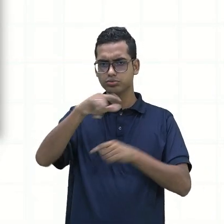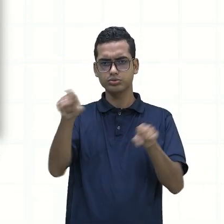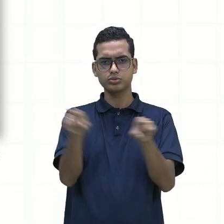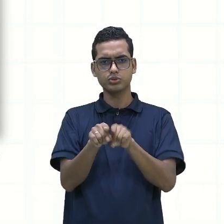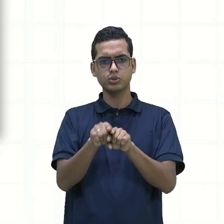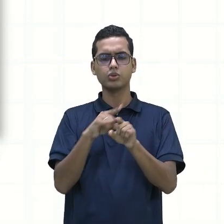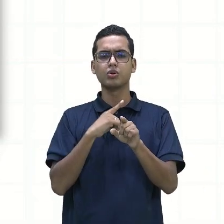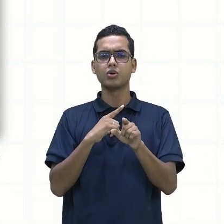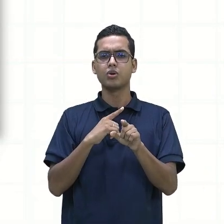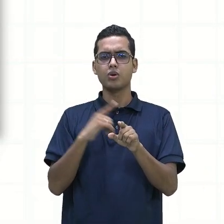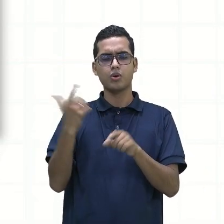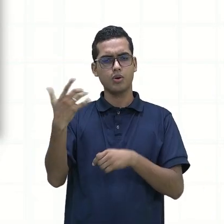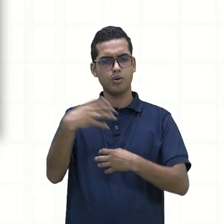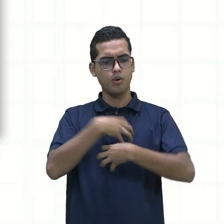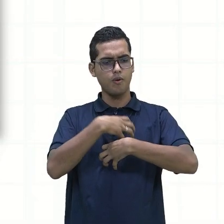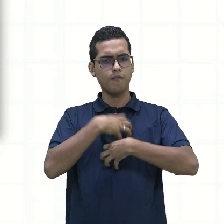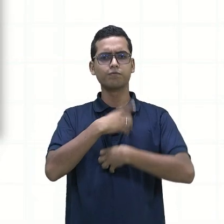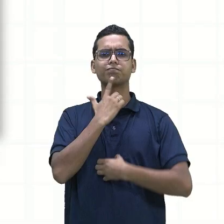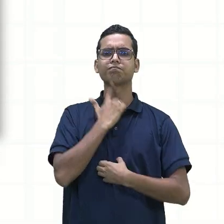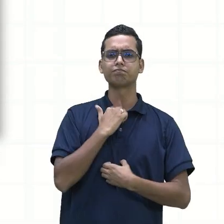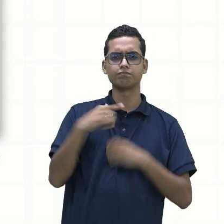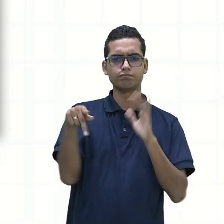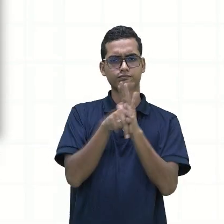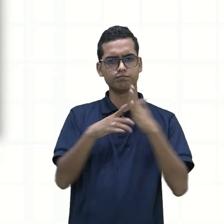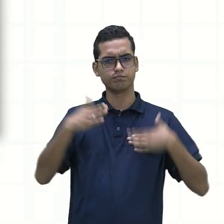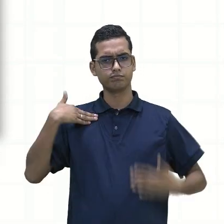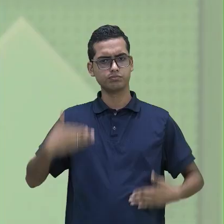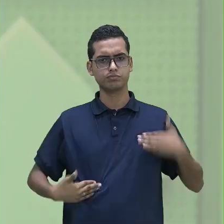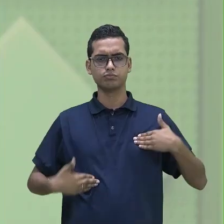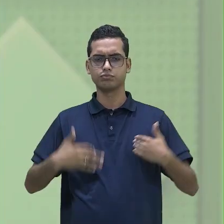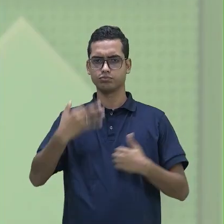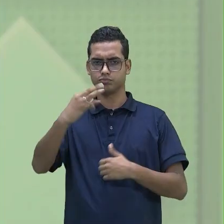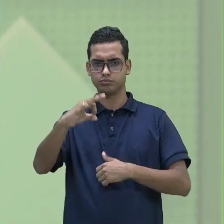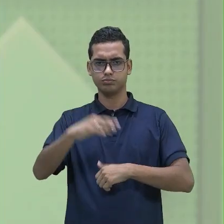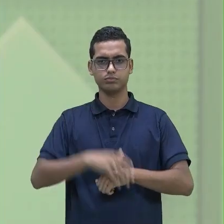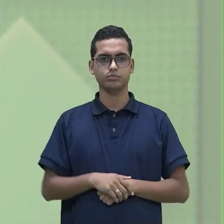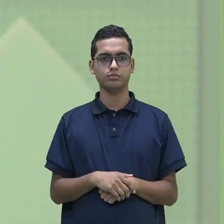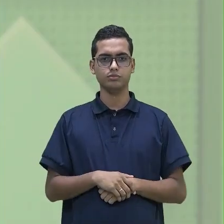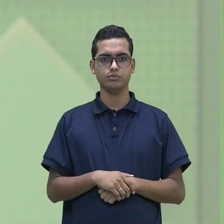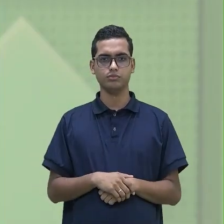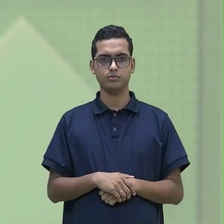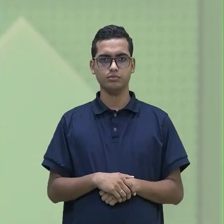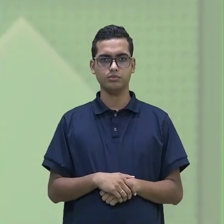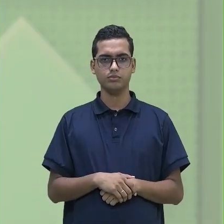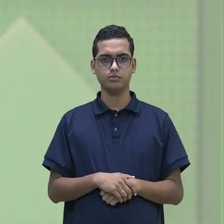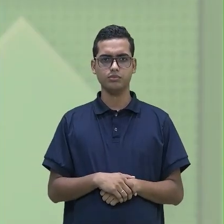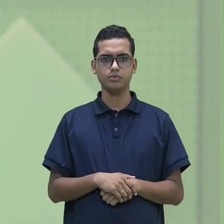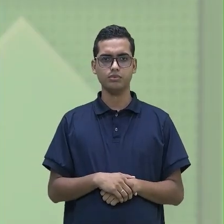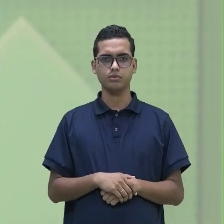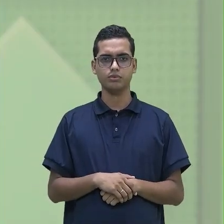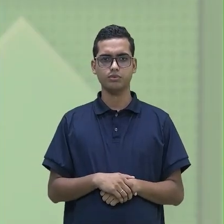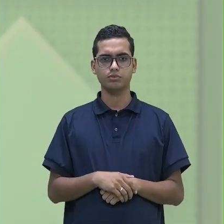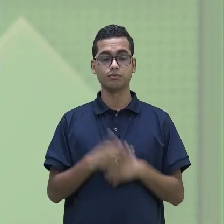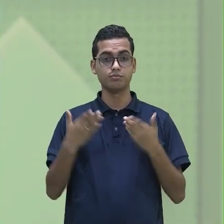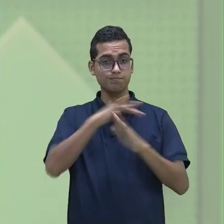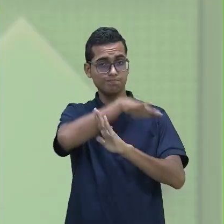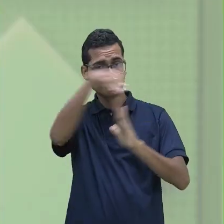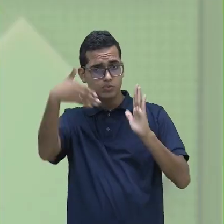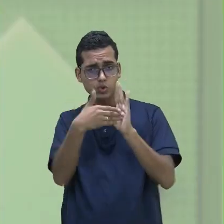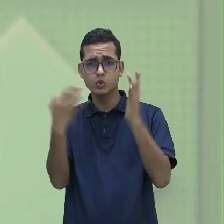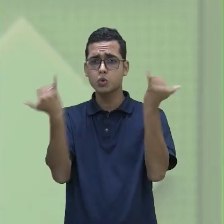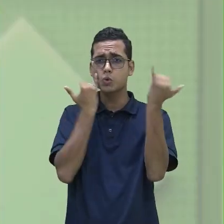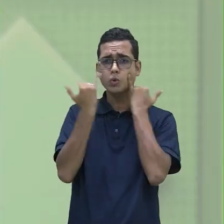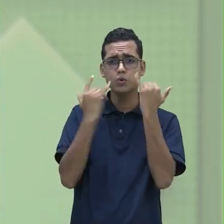de disposição no corpo, né? Então, são todas essas informações, a gente